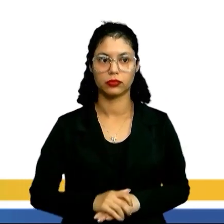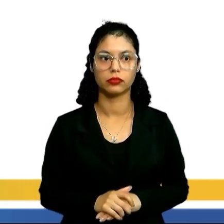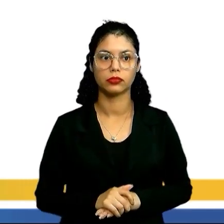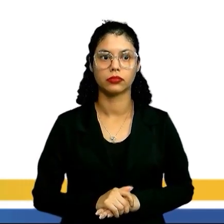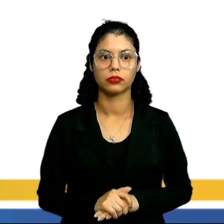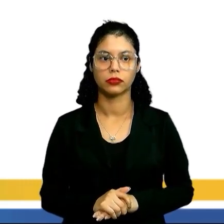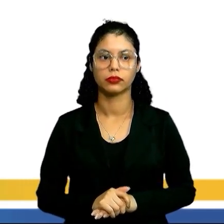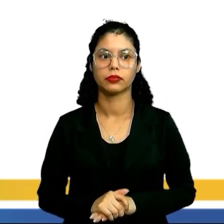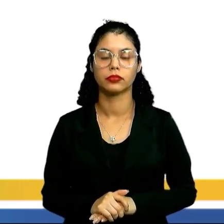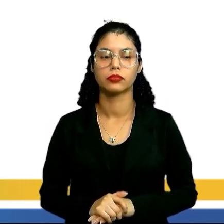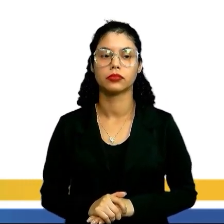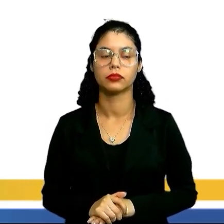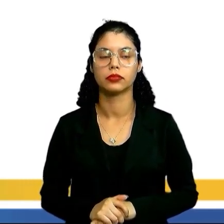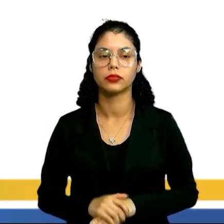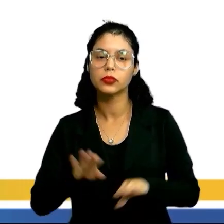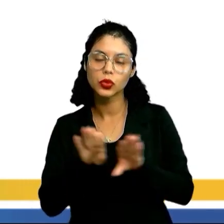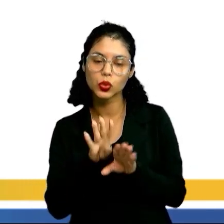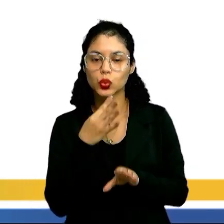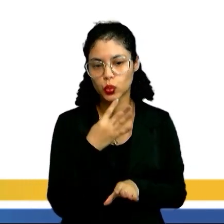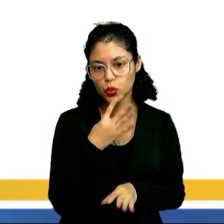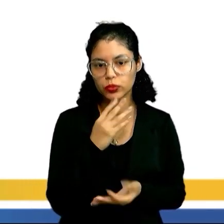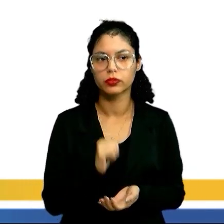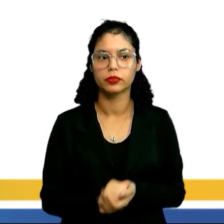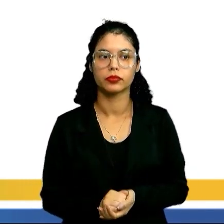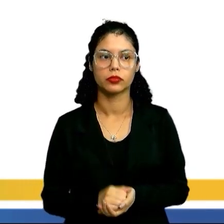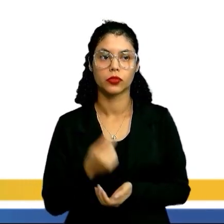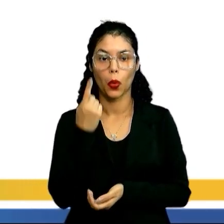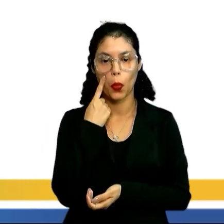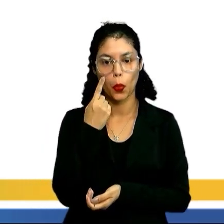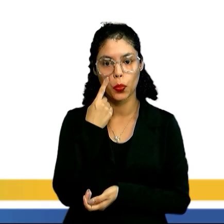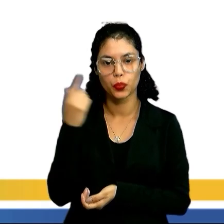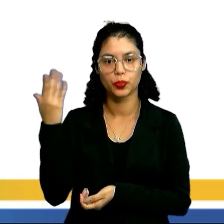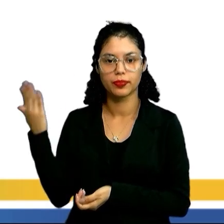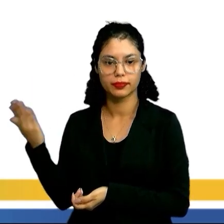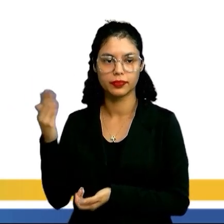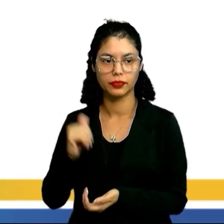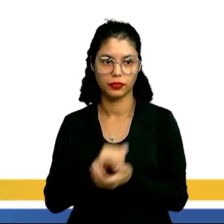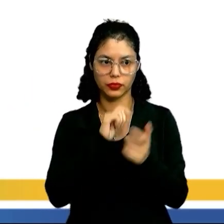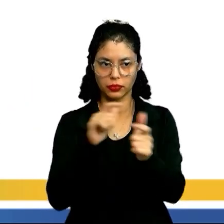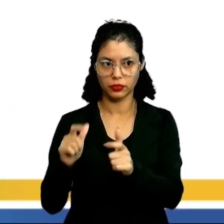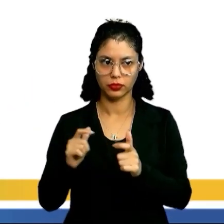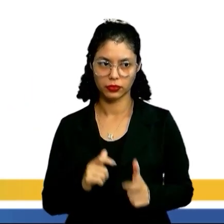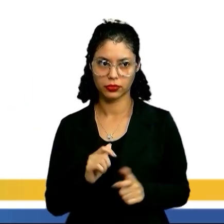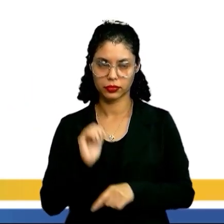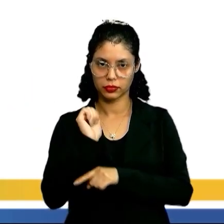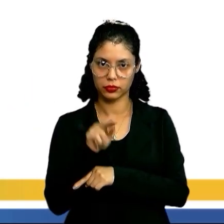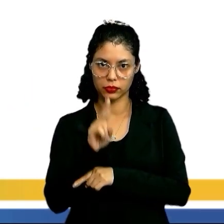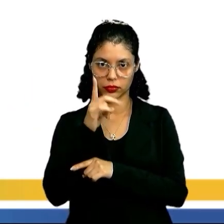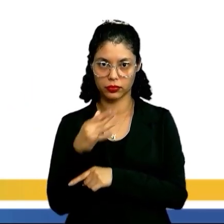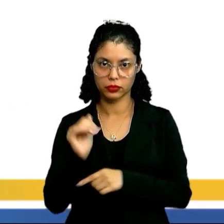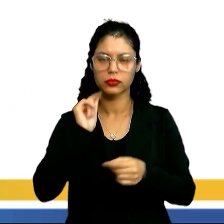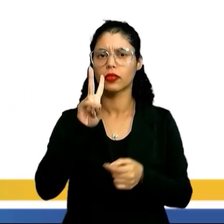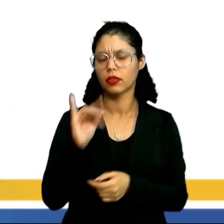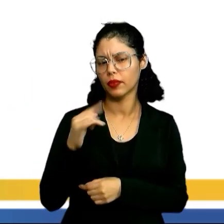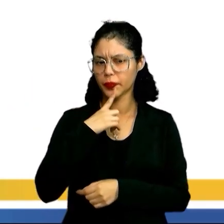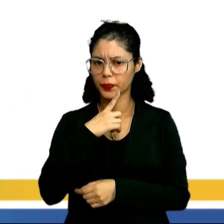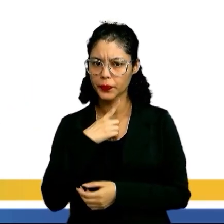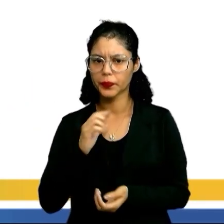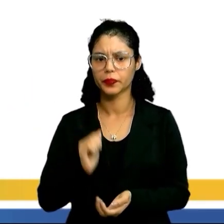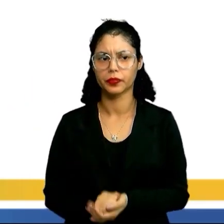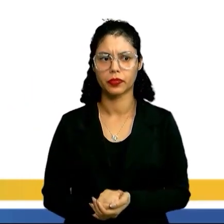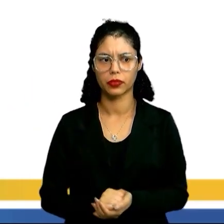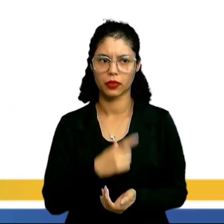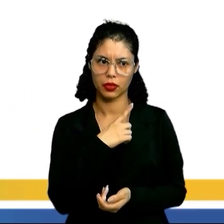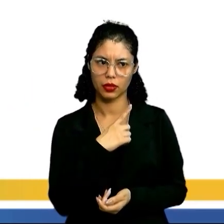idolacético, AIA, tá? Também é conhecido. E olha só, pessoal, onde que essa auxina vai agir? Ele